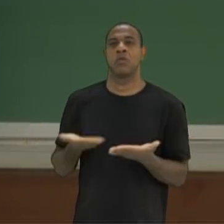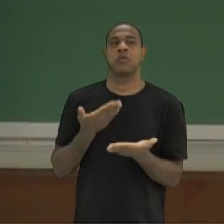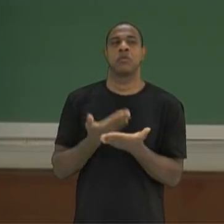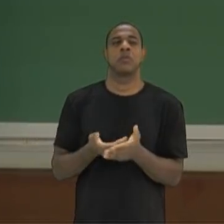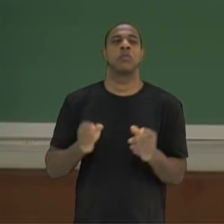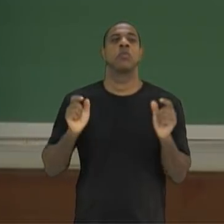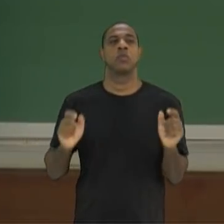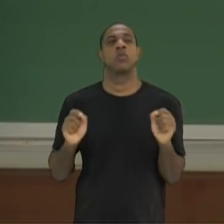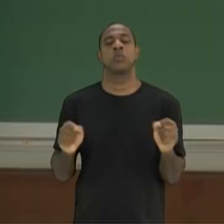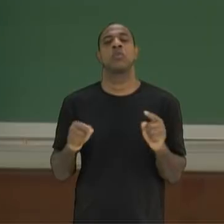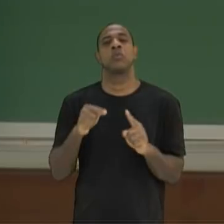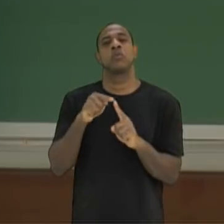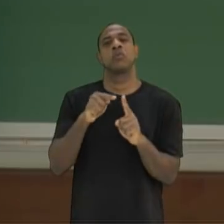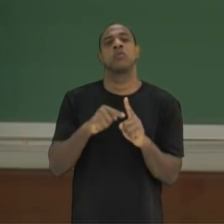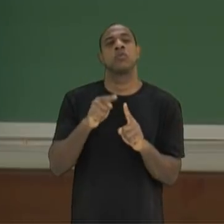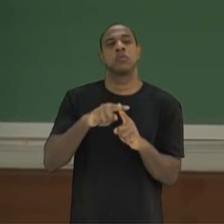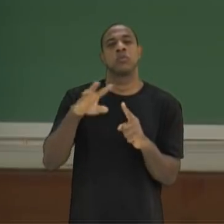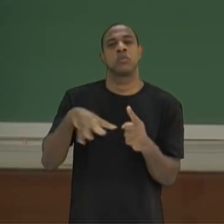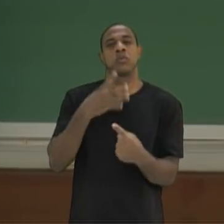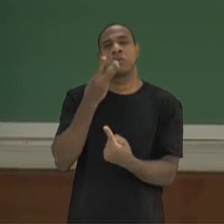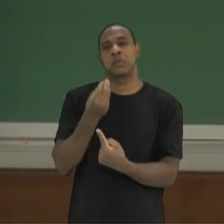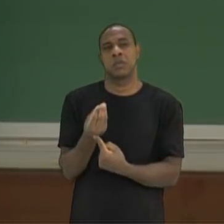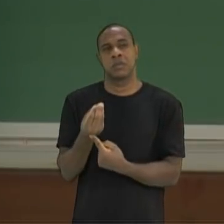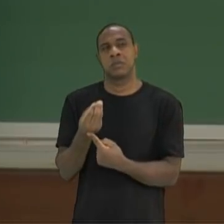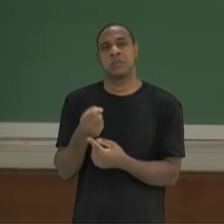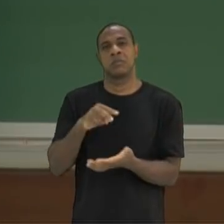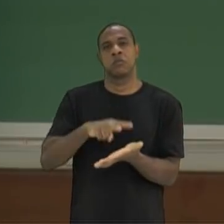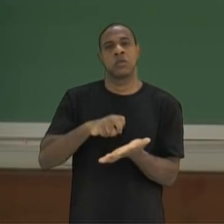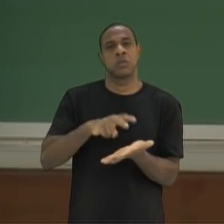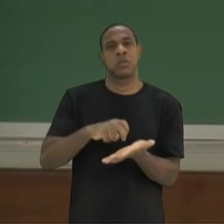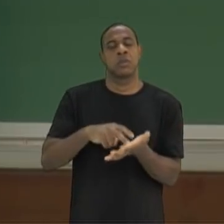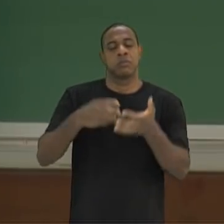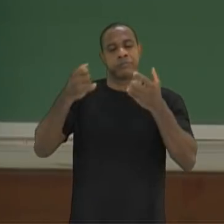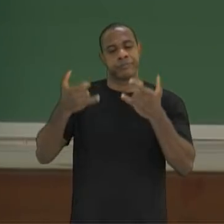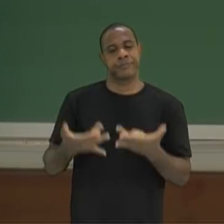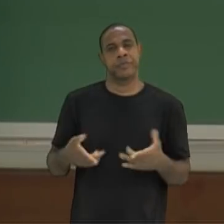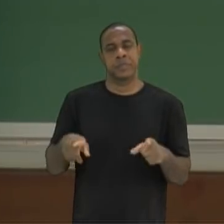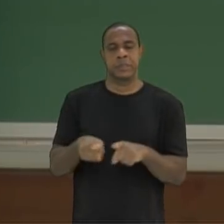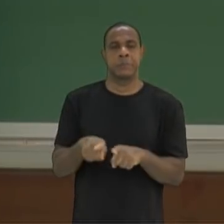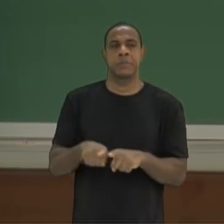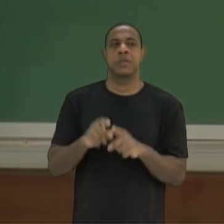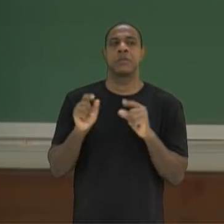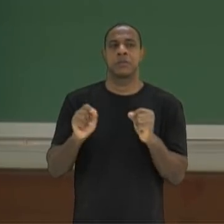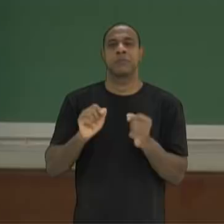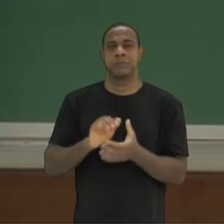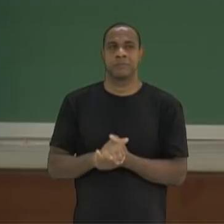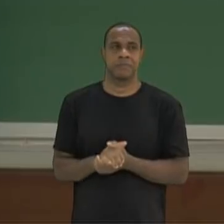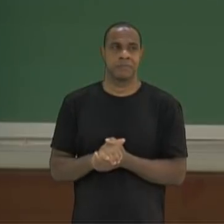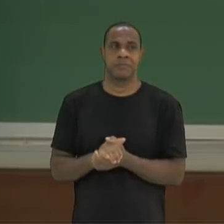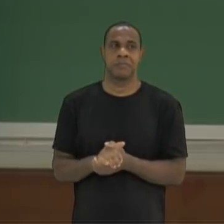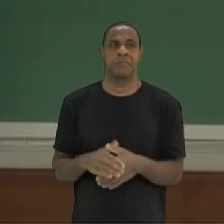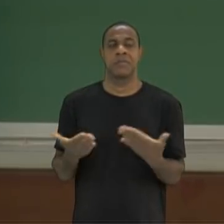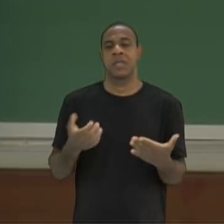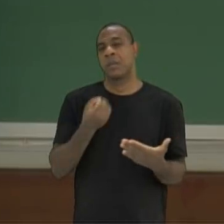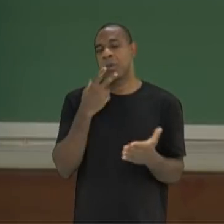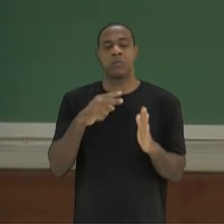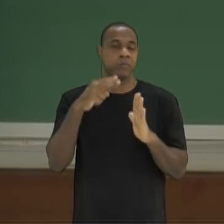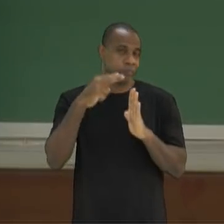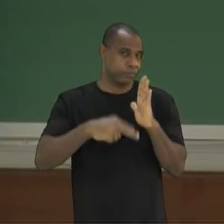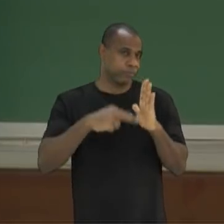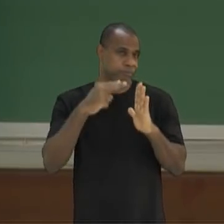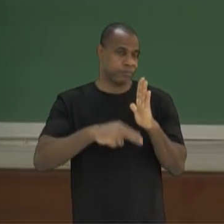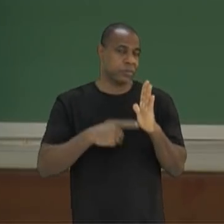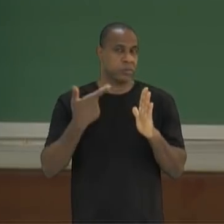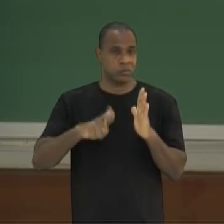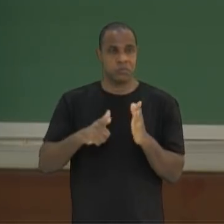quê? Os tipos de arte, falamos sobre os vocabulários. Vocabulários que não são novidades para você, mas é bom dar uma revisada. Vai